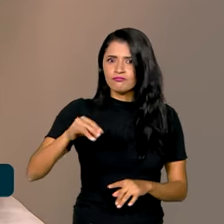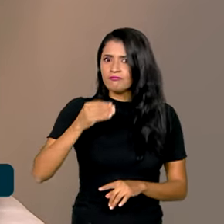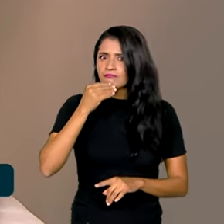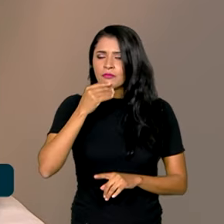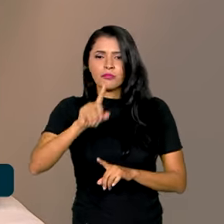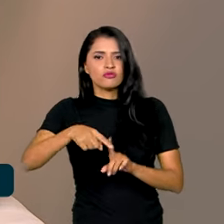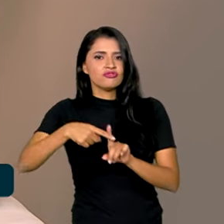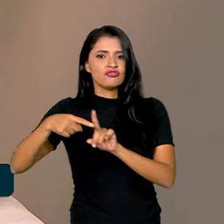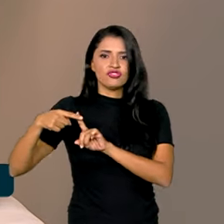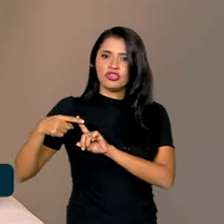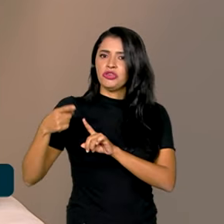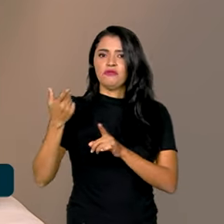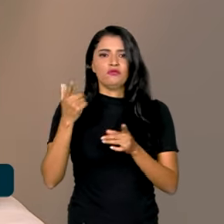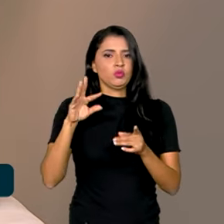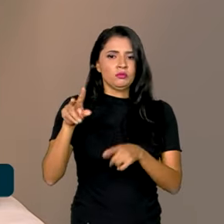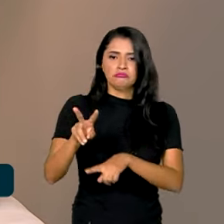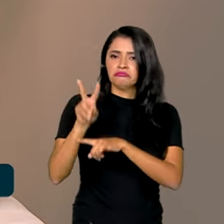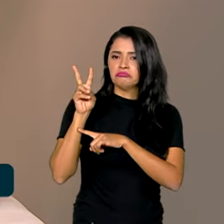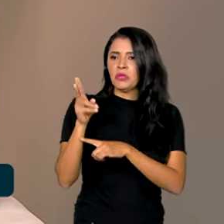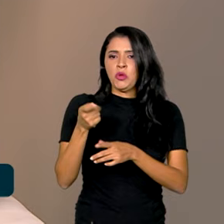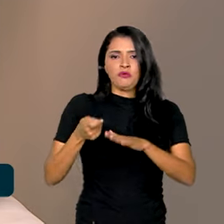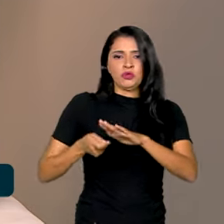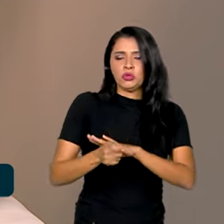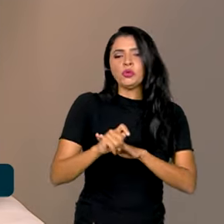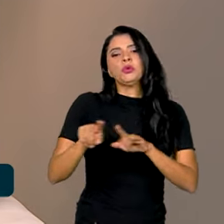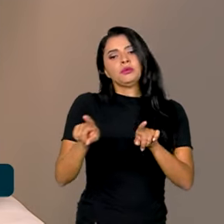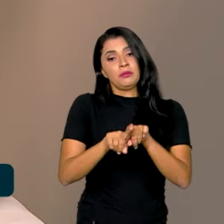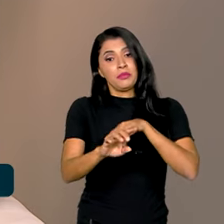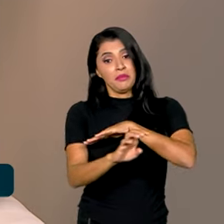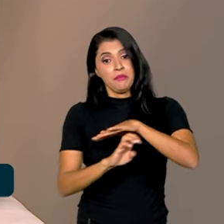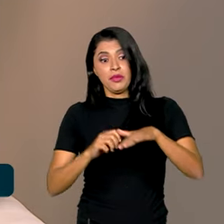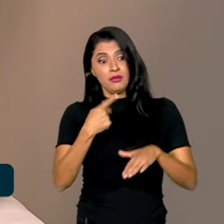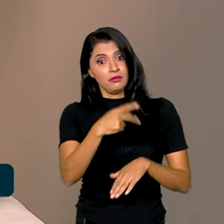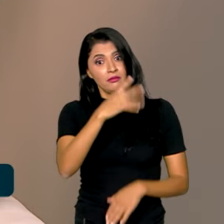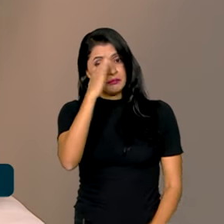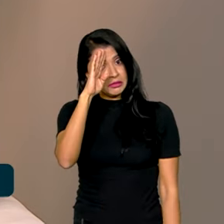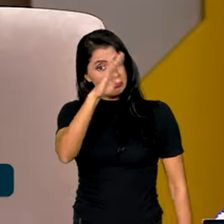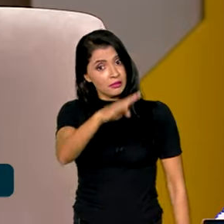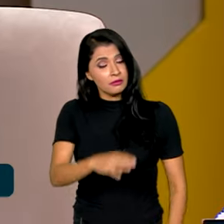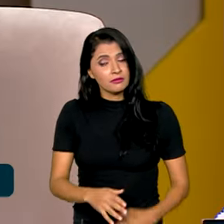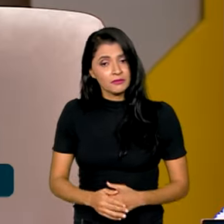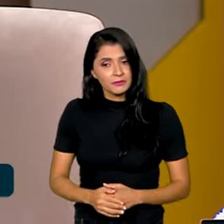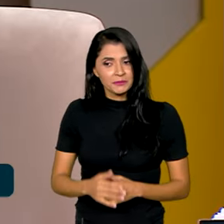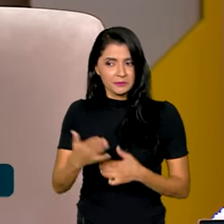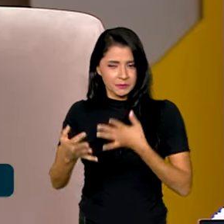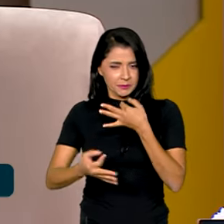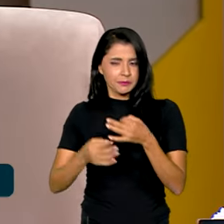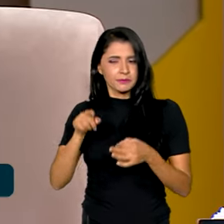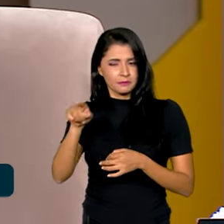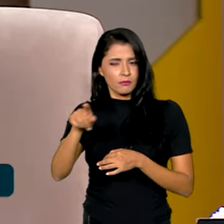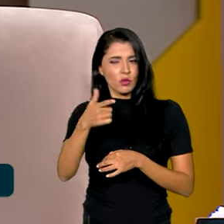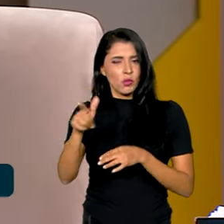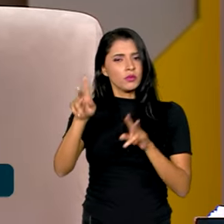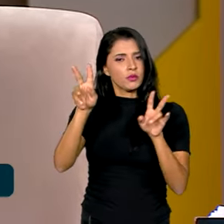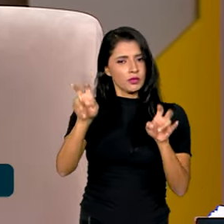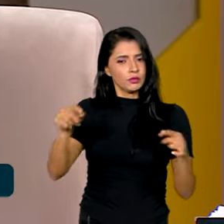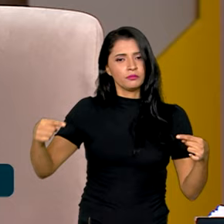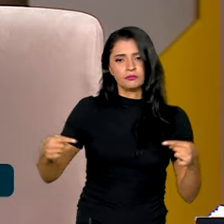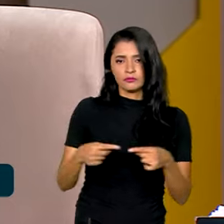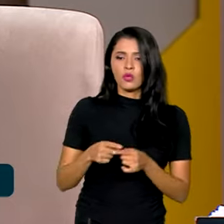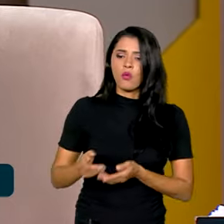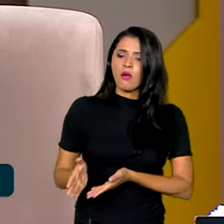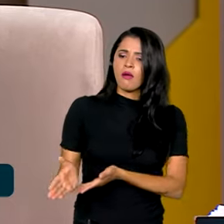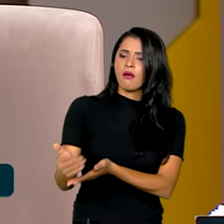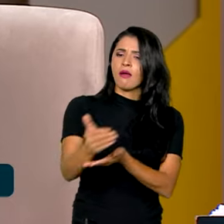ganha o investidor e também ganha as empresas, principalmente. Agora eu queria comentar com o senhor um assunto que tem a ver aí com a